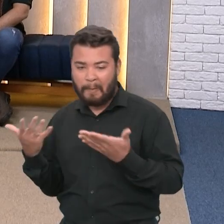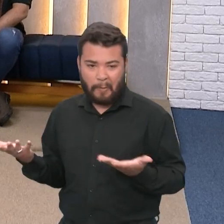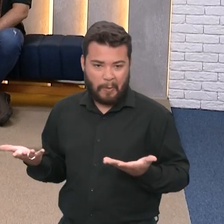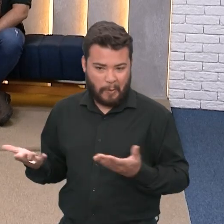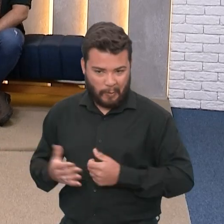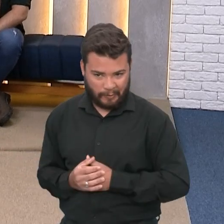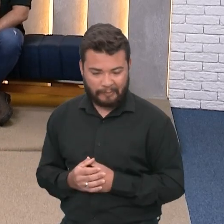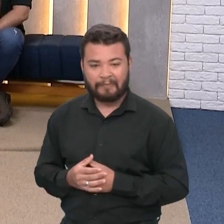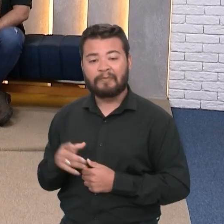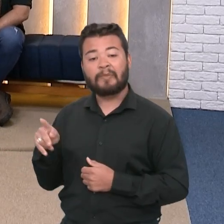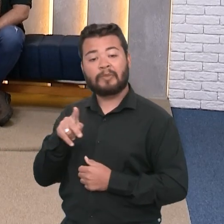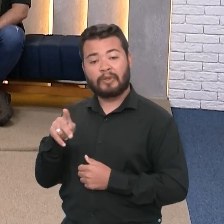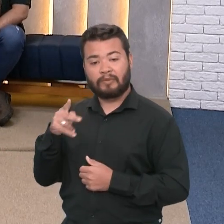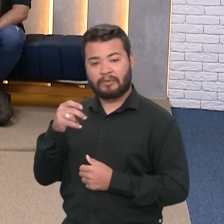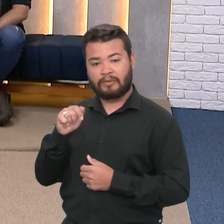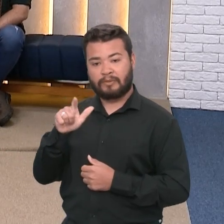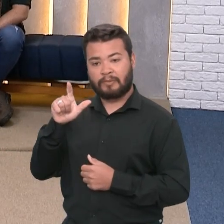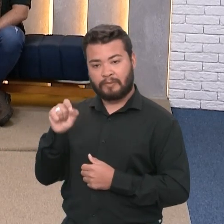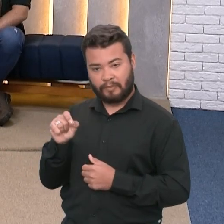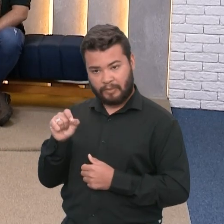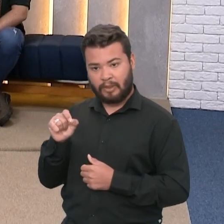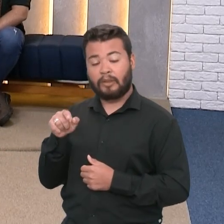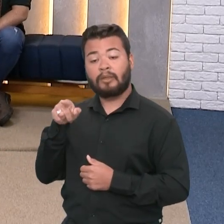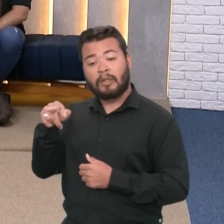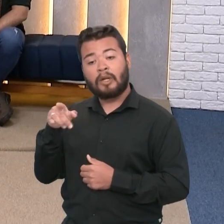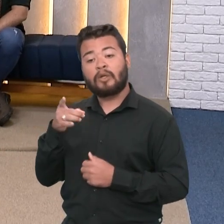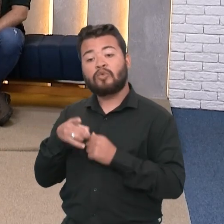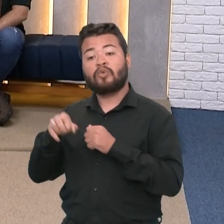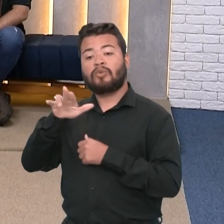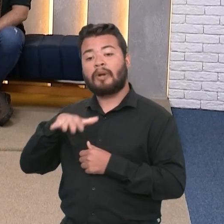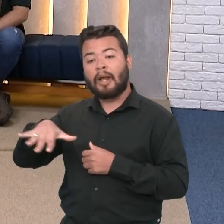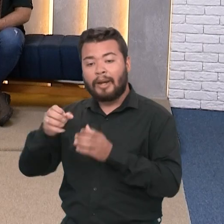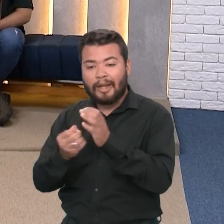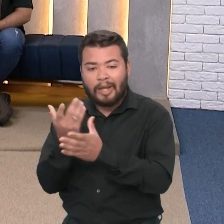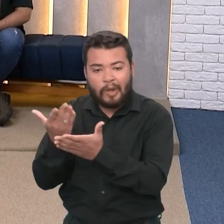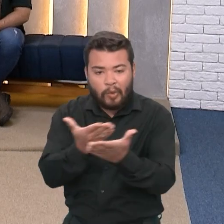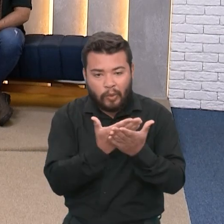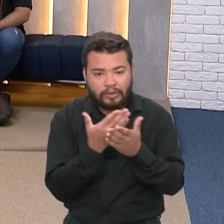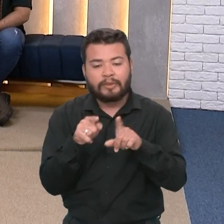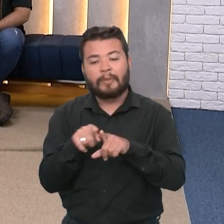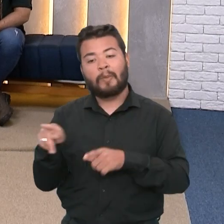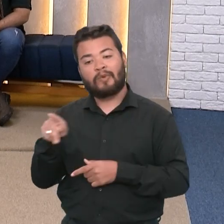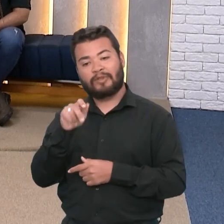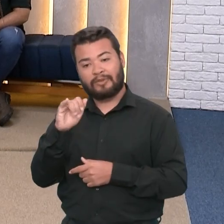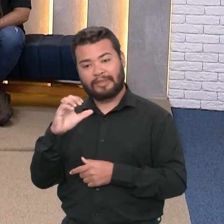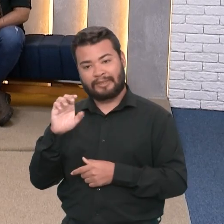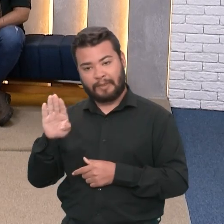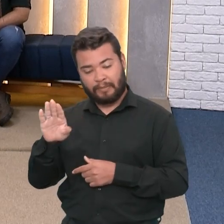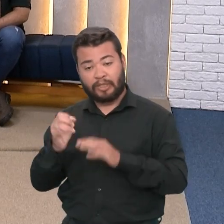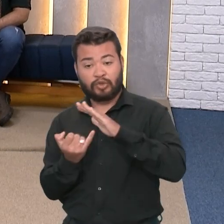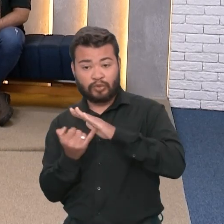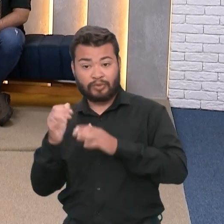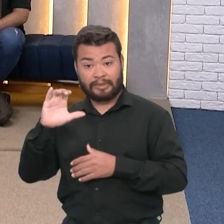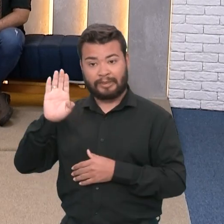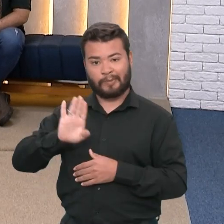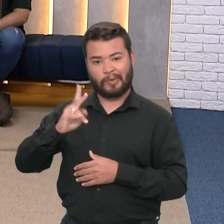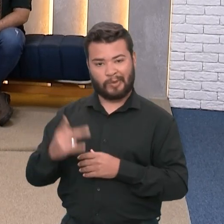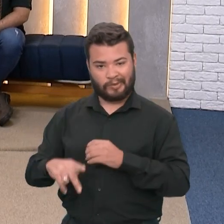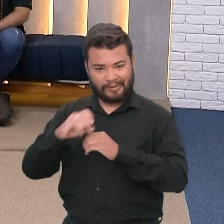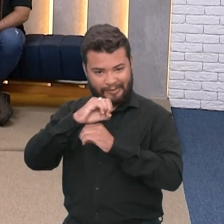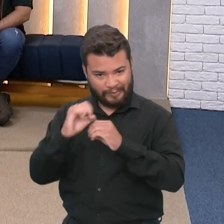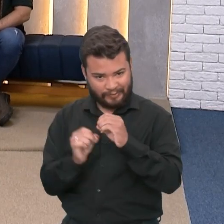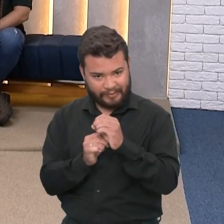gente, o professor Paulo de Marco, doutor em Ecologia e professor do ICB, o Instituto de Ciências Biológicas aqui da